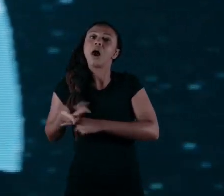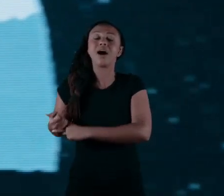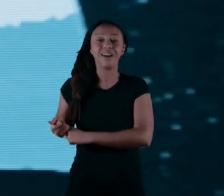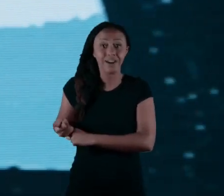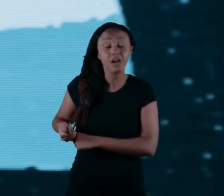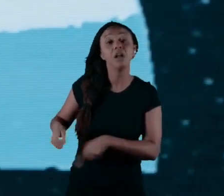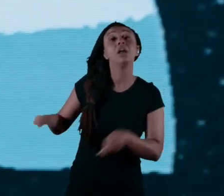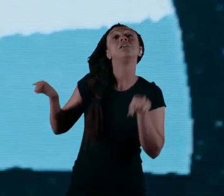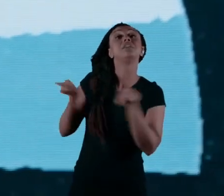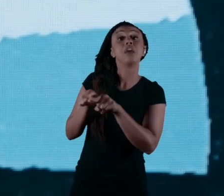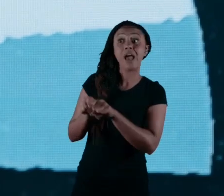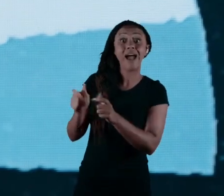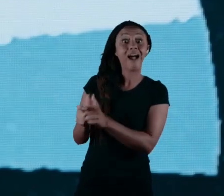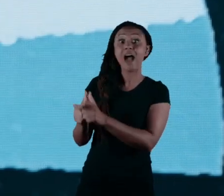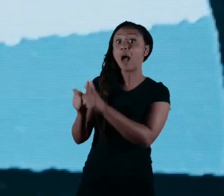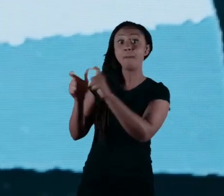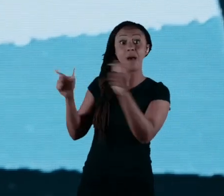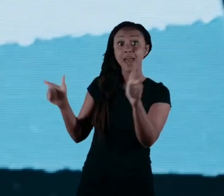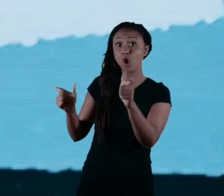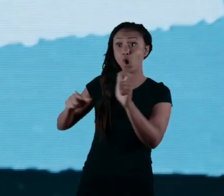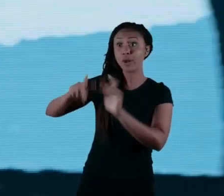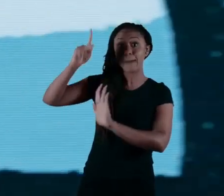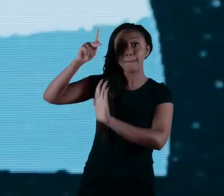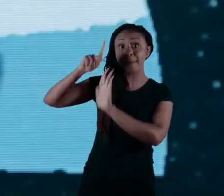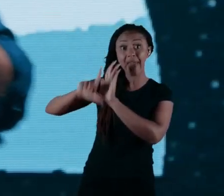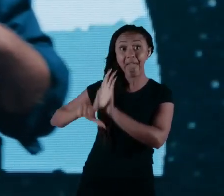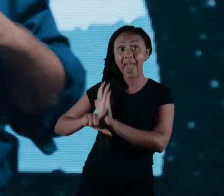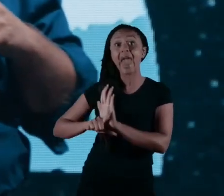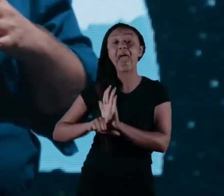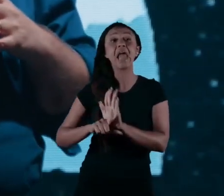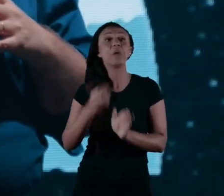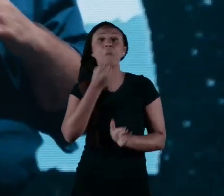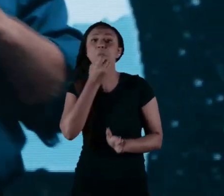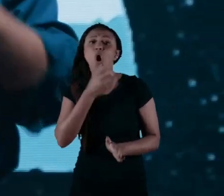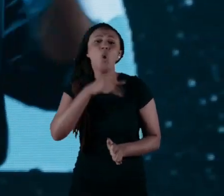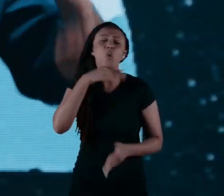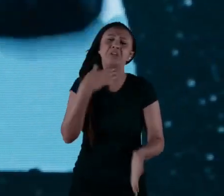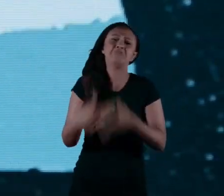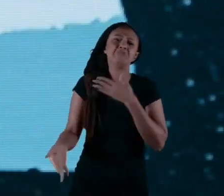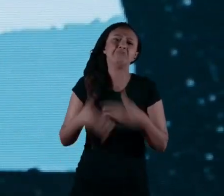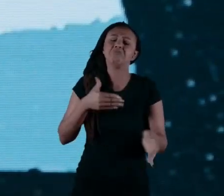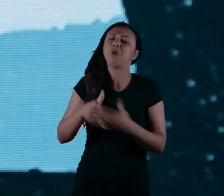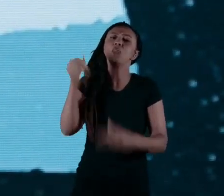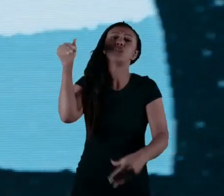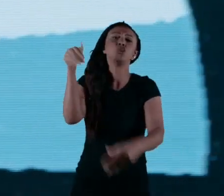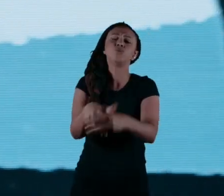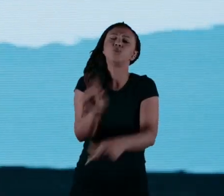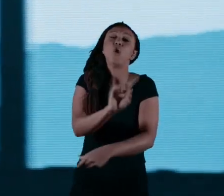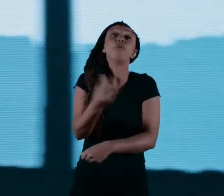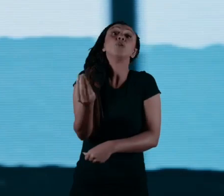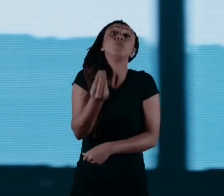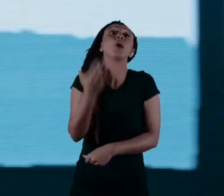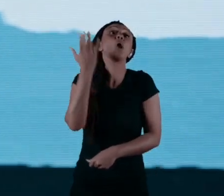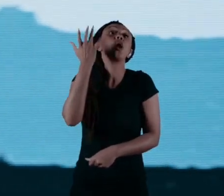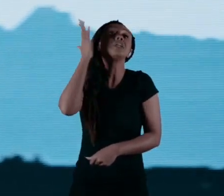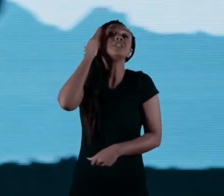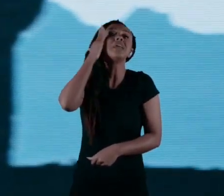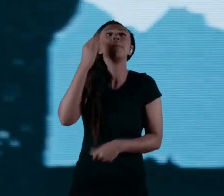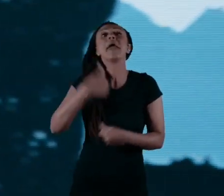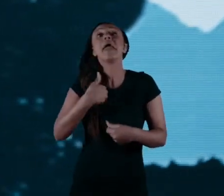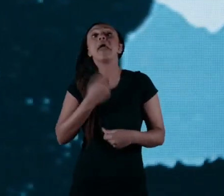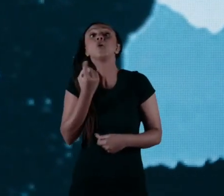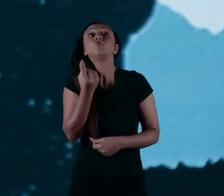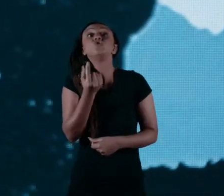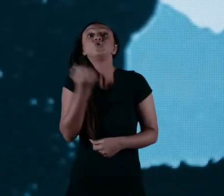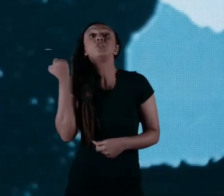a grande maioria não vota nos projetos por ele ser bom ou mal, mas como eles serão usados para